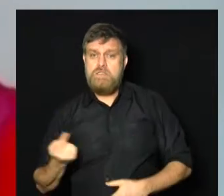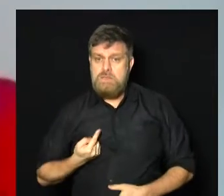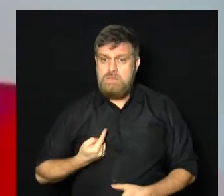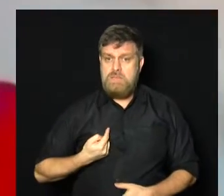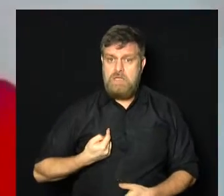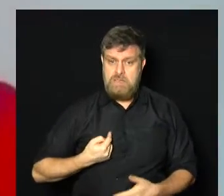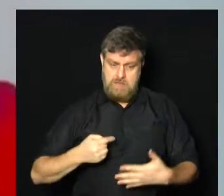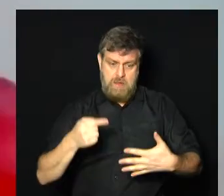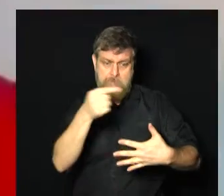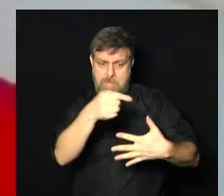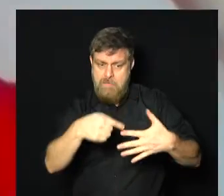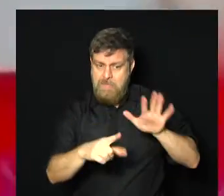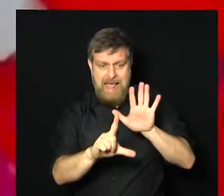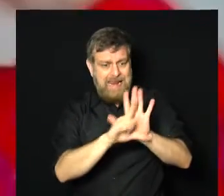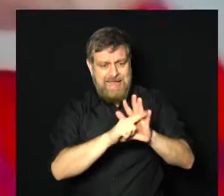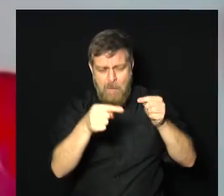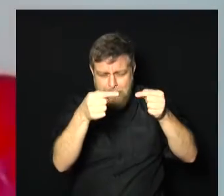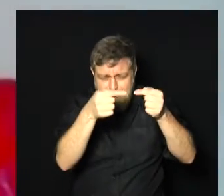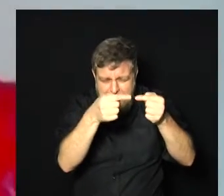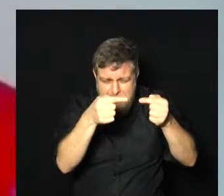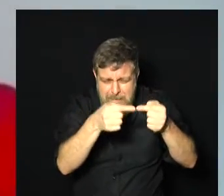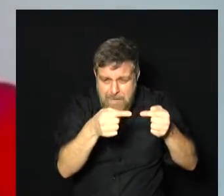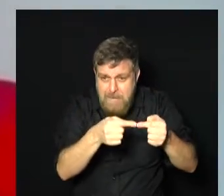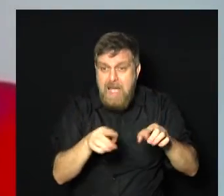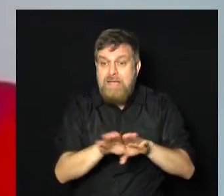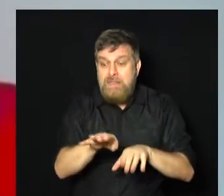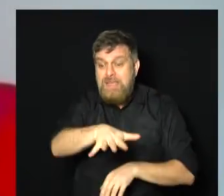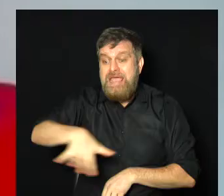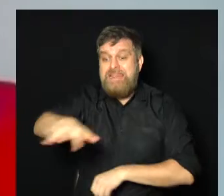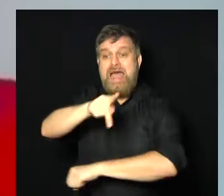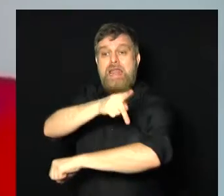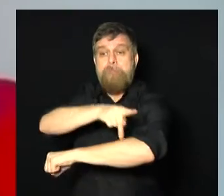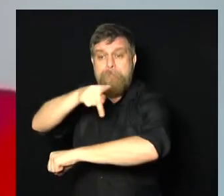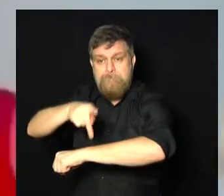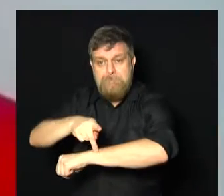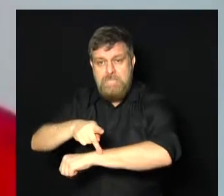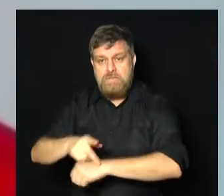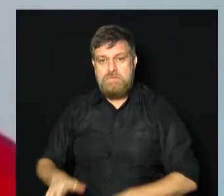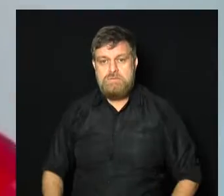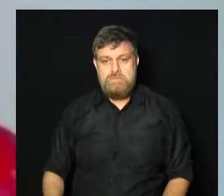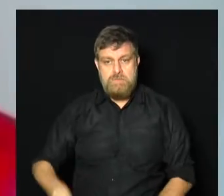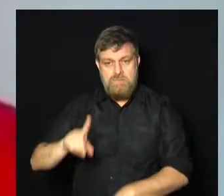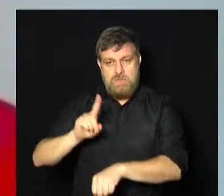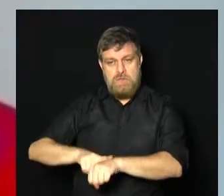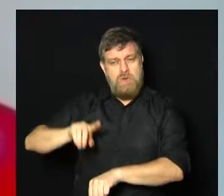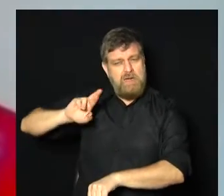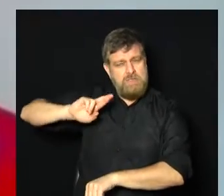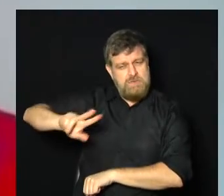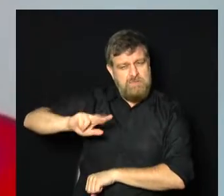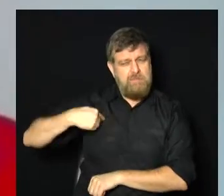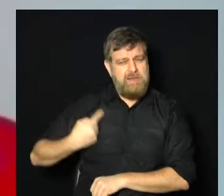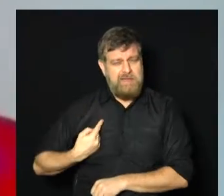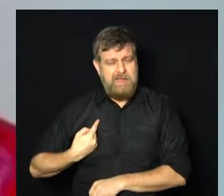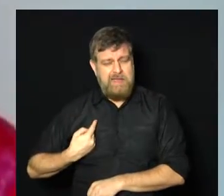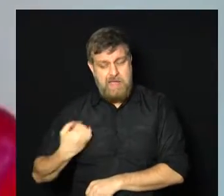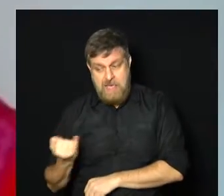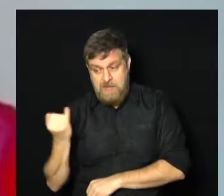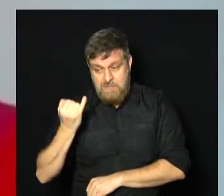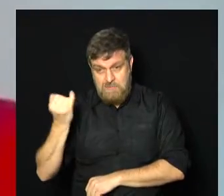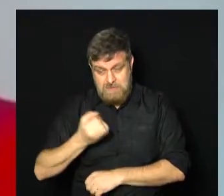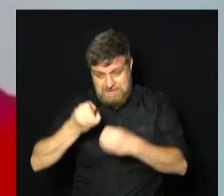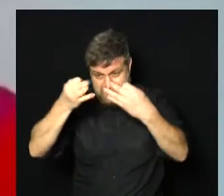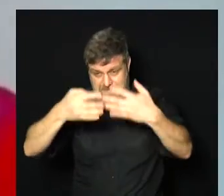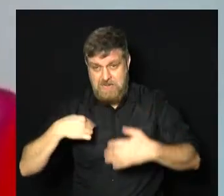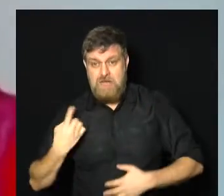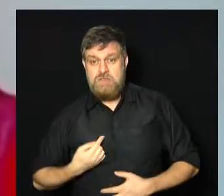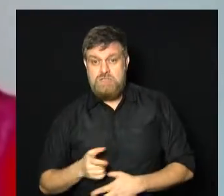argumento legal, do ponto de vista legal e do ponto de vista pedagógico. Em outros momentos, acho que é importante esclarecer, nós já utilizamos o